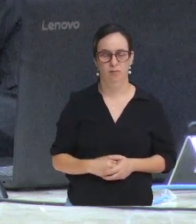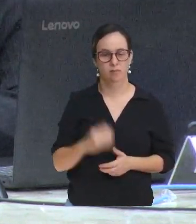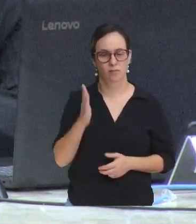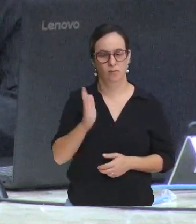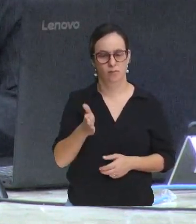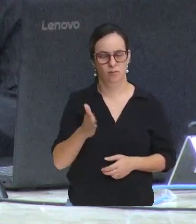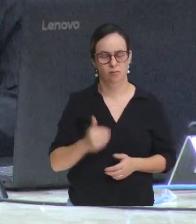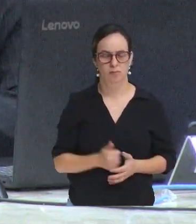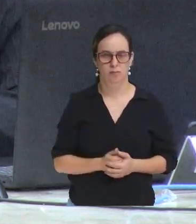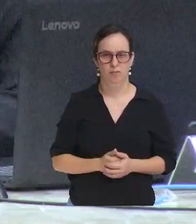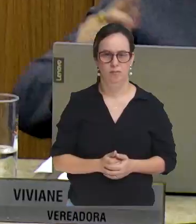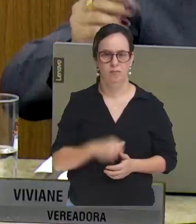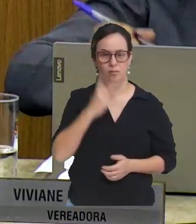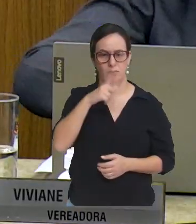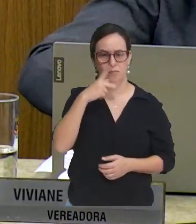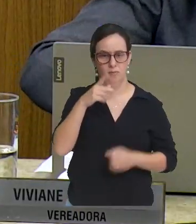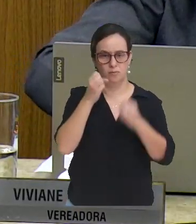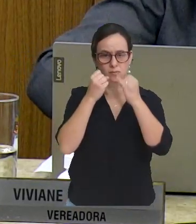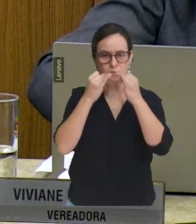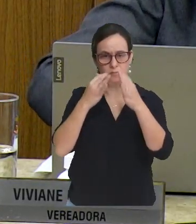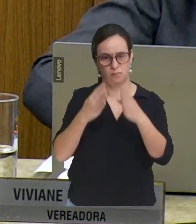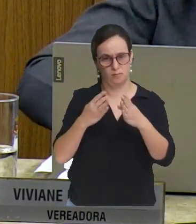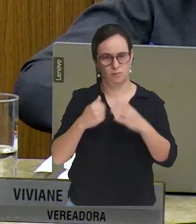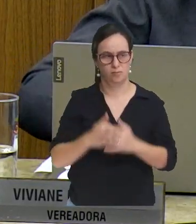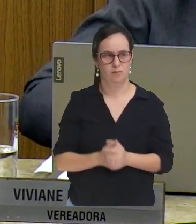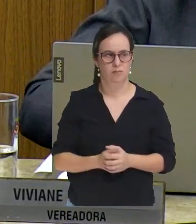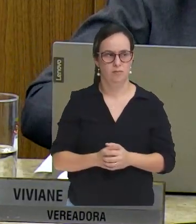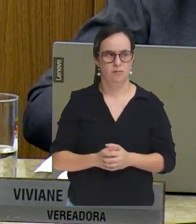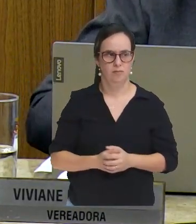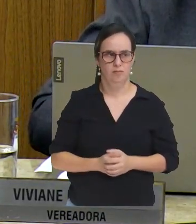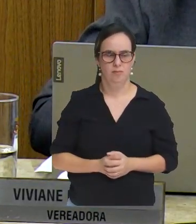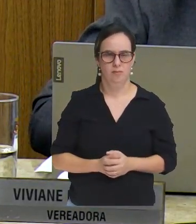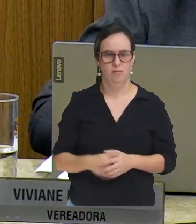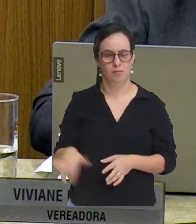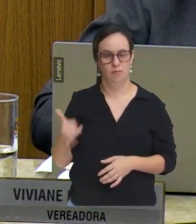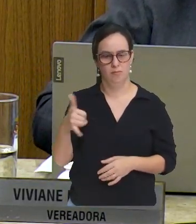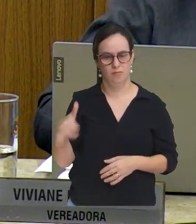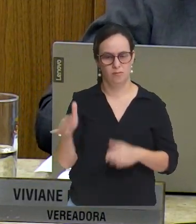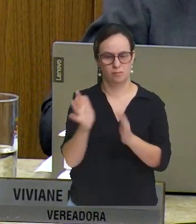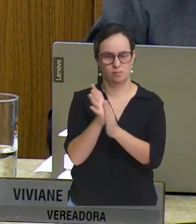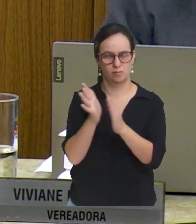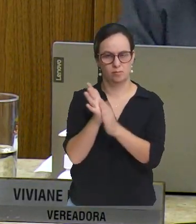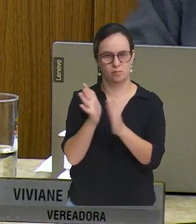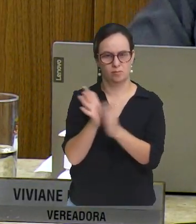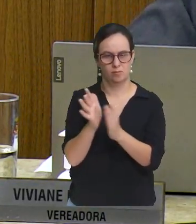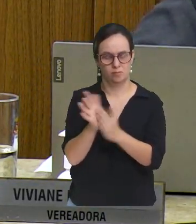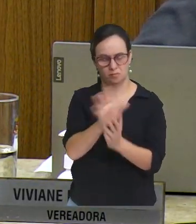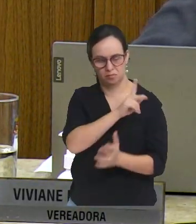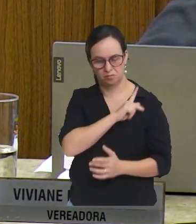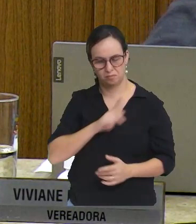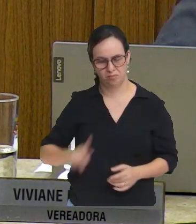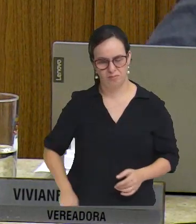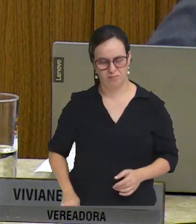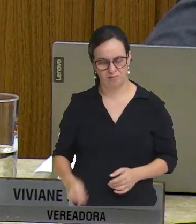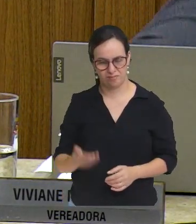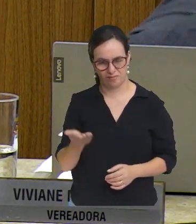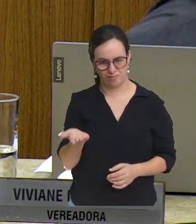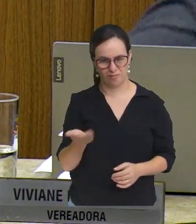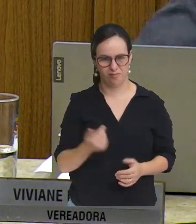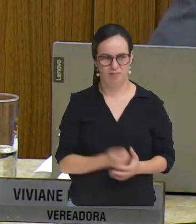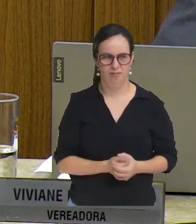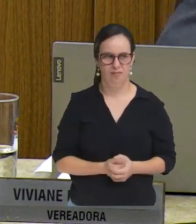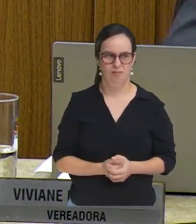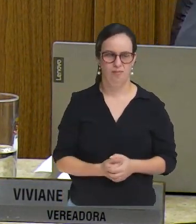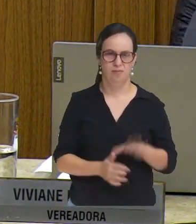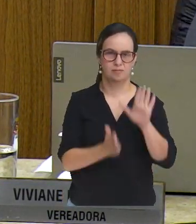mas eu queria aproveitar para parabenizar a Vossa Excelência. É uma proposta de campanha aqui para a presidência da Câmara, que